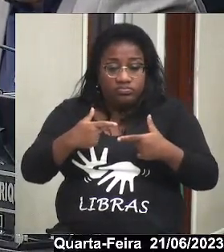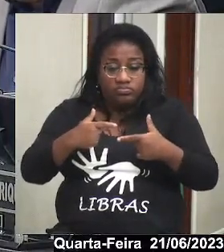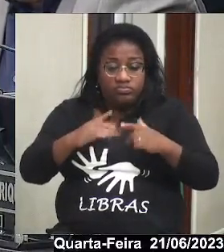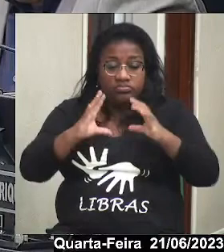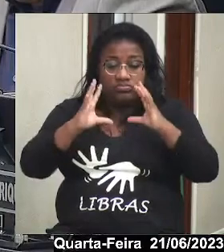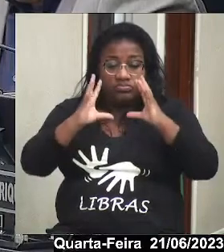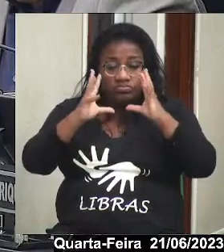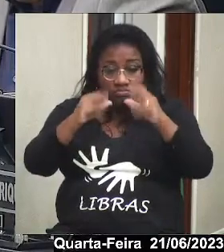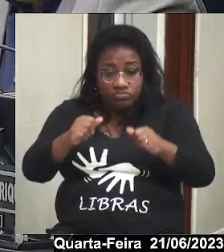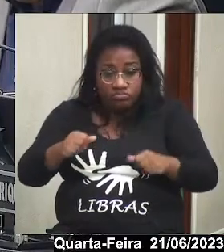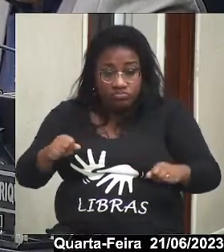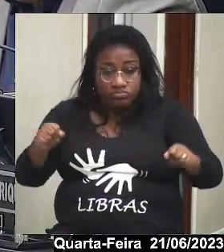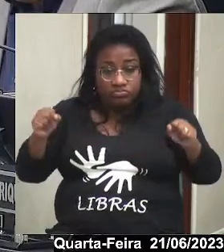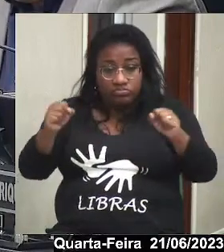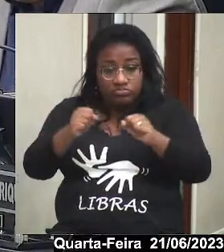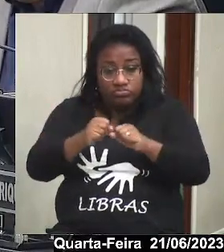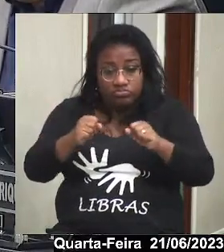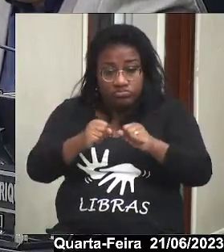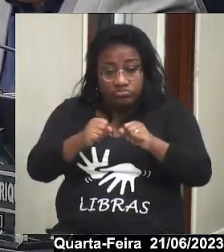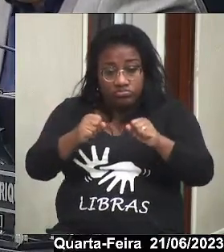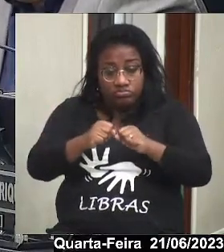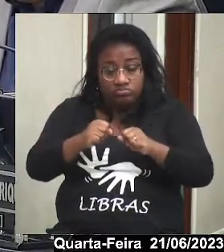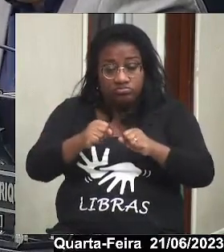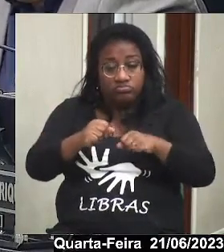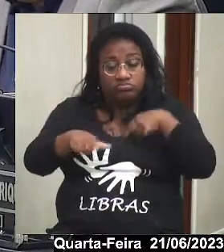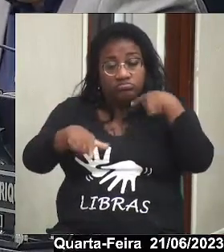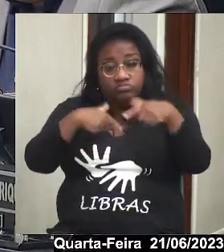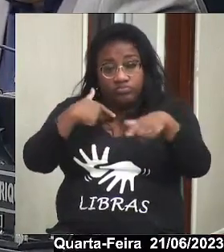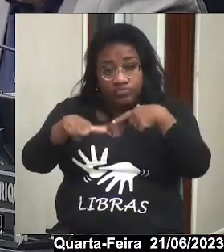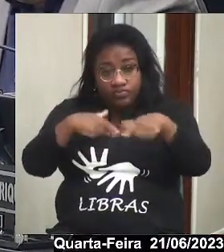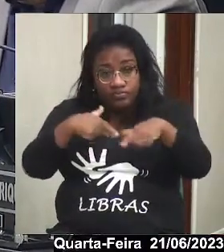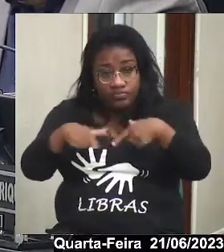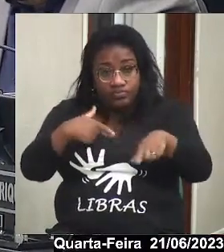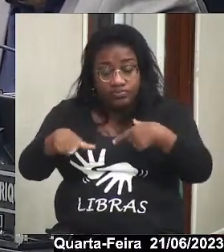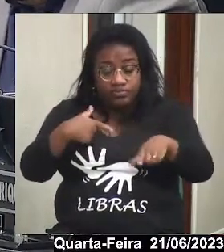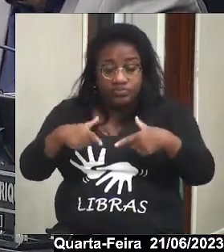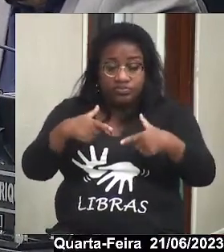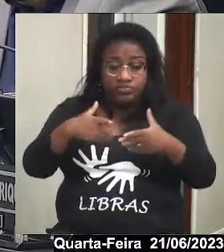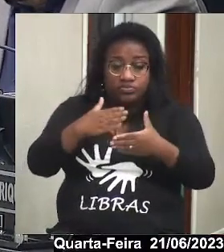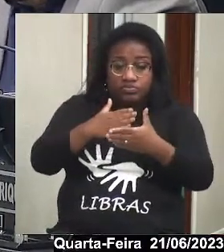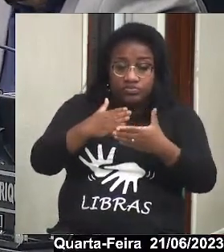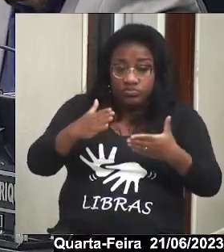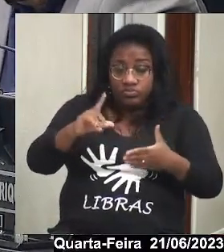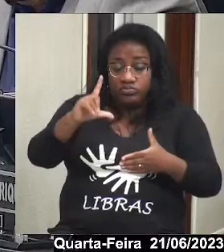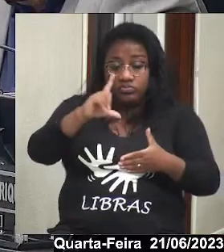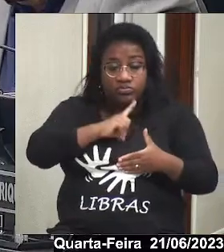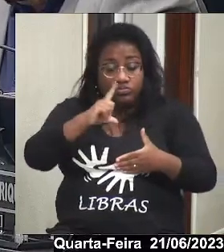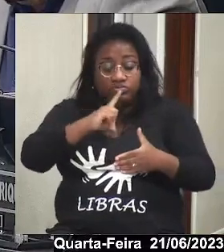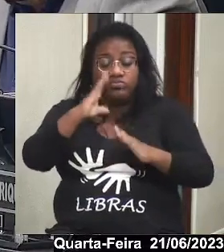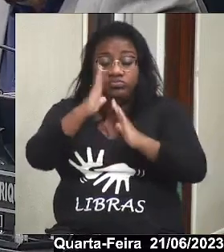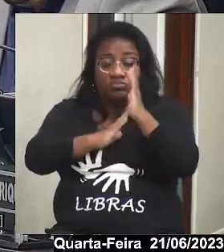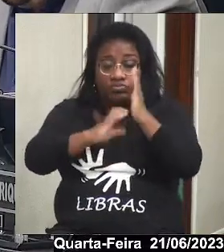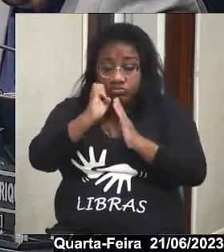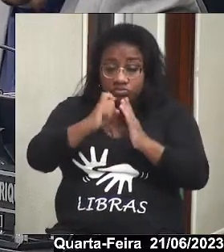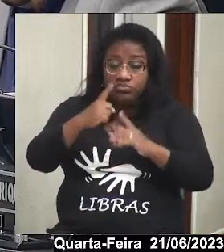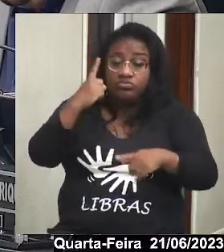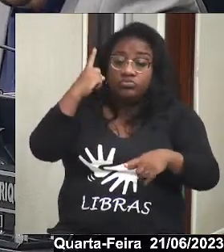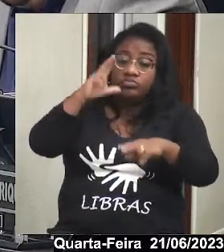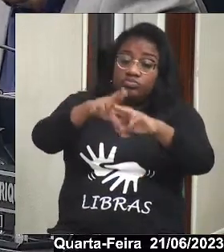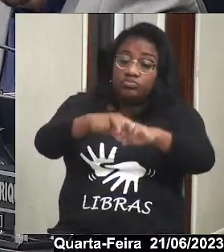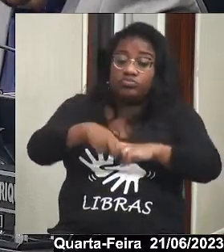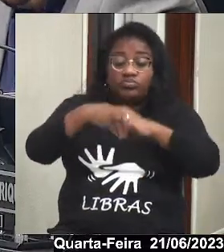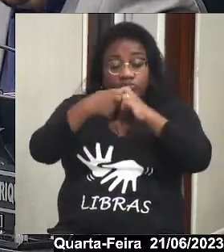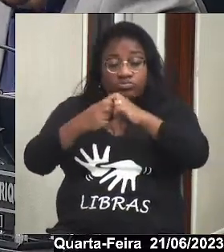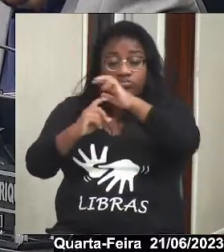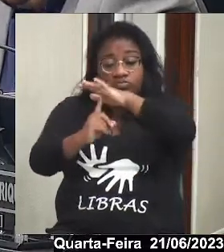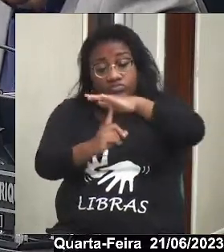aquilo que nós já falamos e repetitivamente por todo mundo que teve a fala aqui, é que existe Embu das Artes por